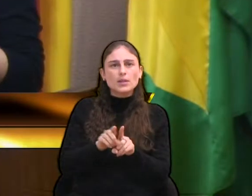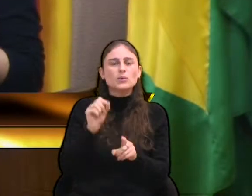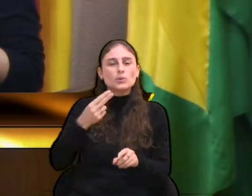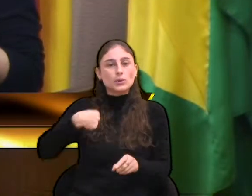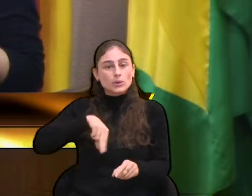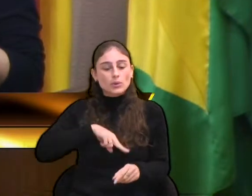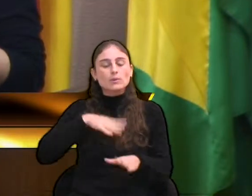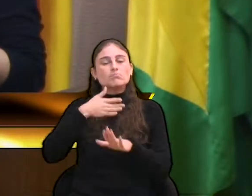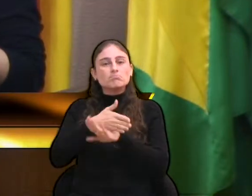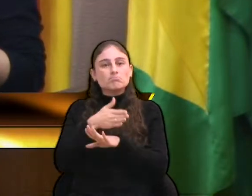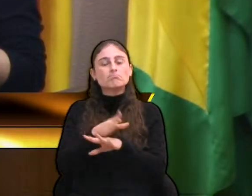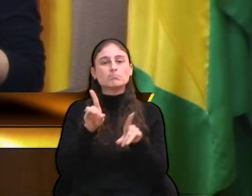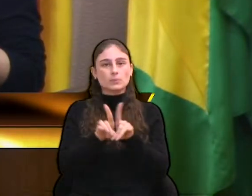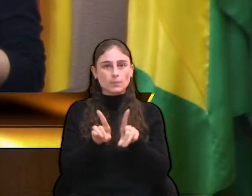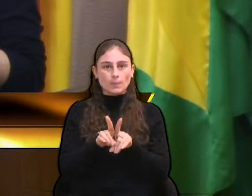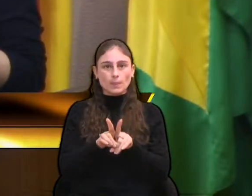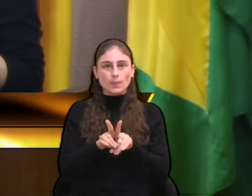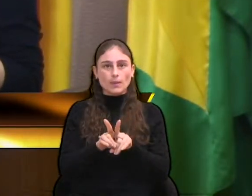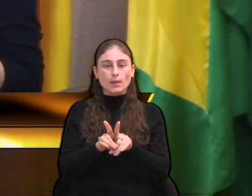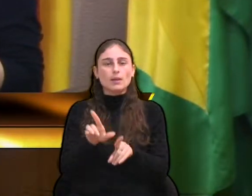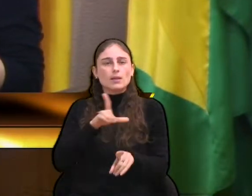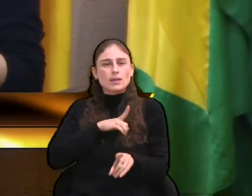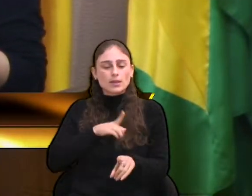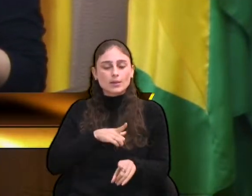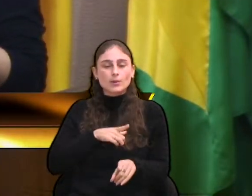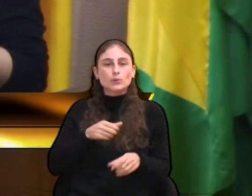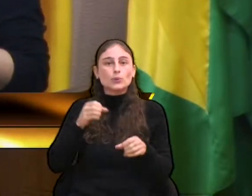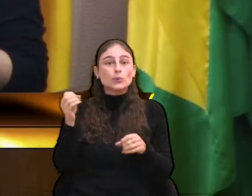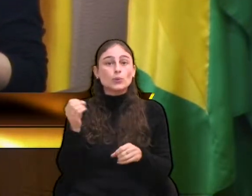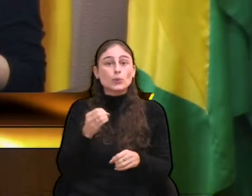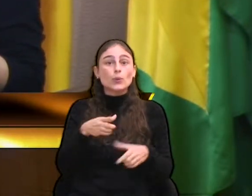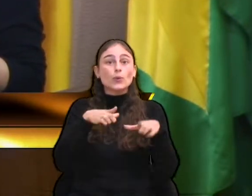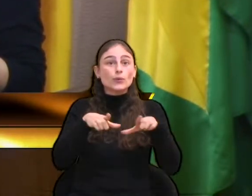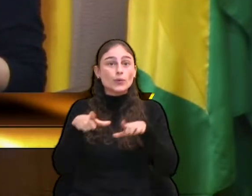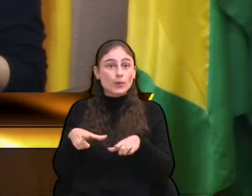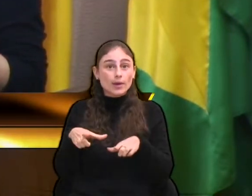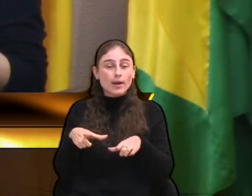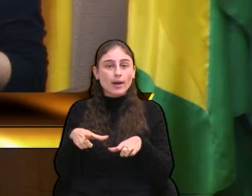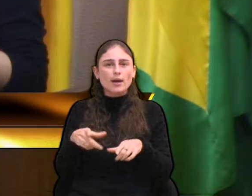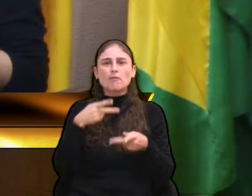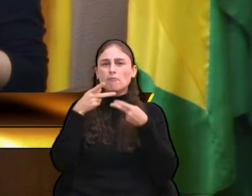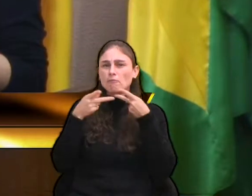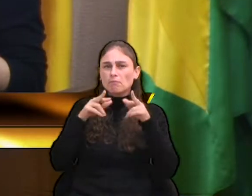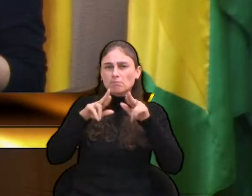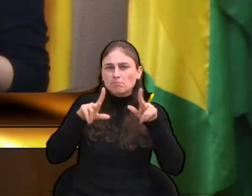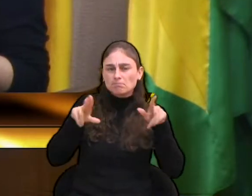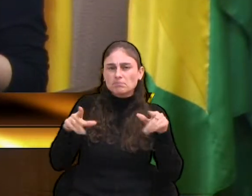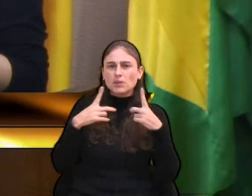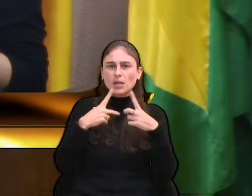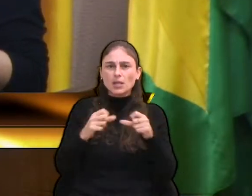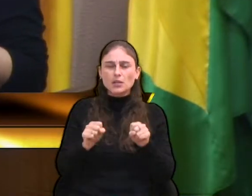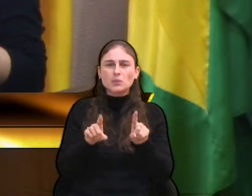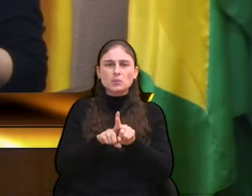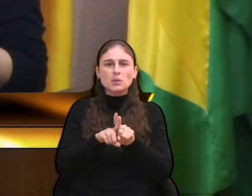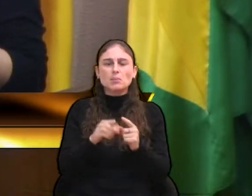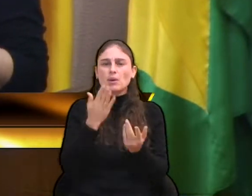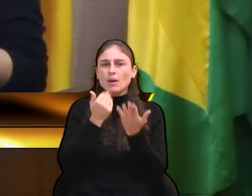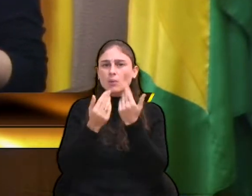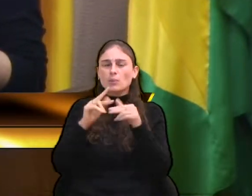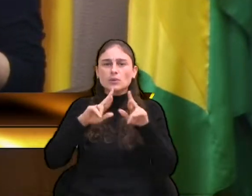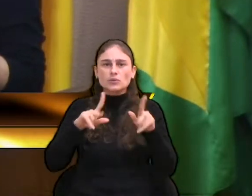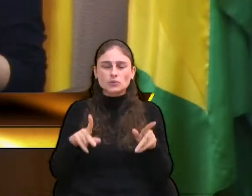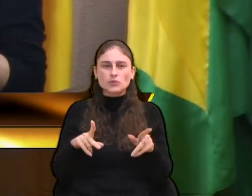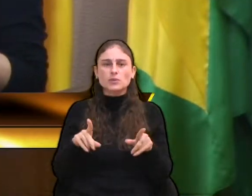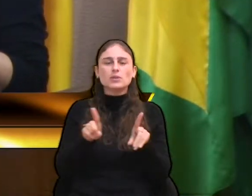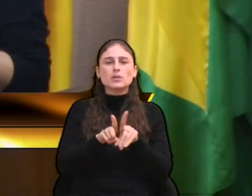nós fazemos parte, na busca de um novo lugar, onde os sotaques, como foi bem dito antes, a gastronomia, a